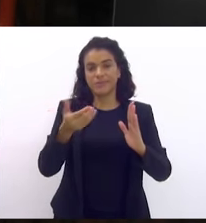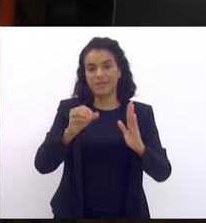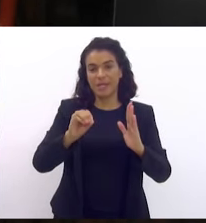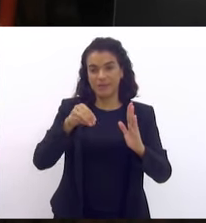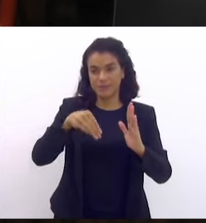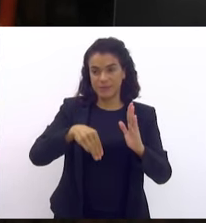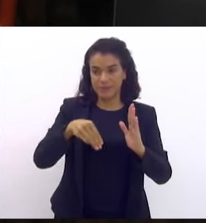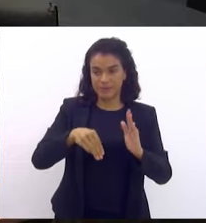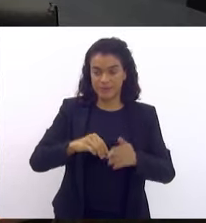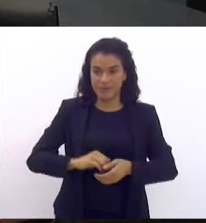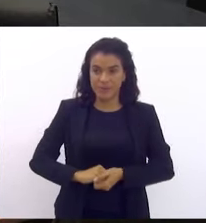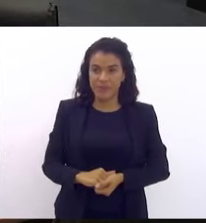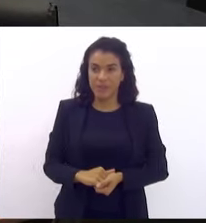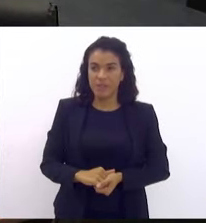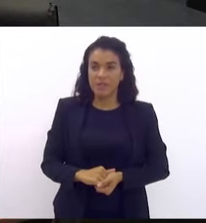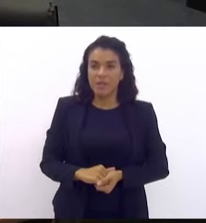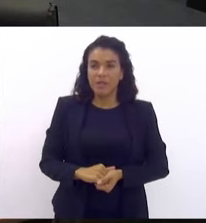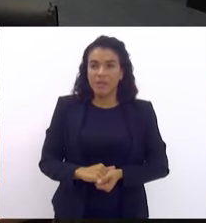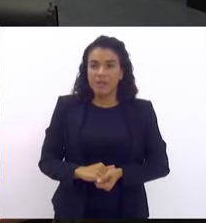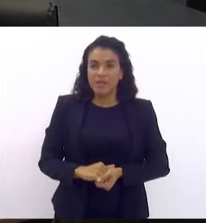minutos.